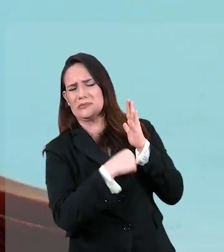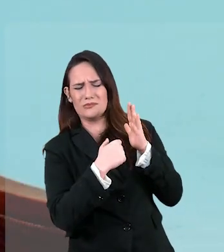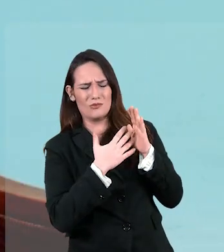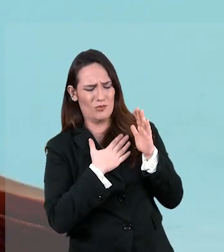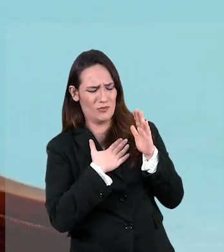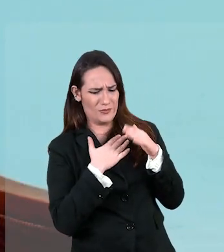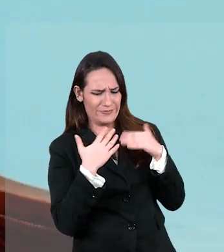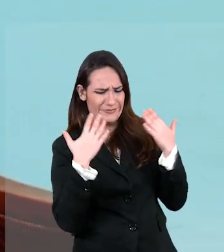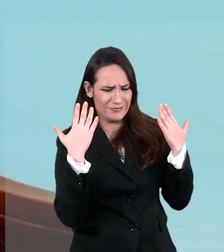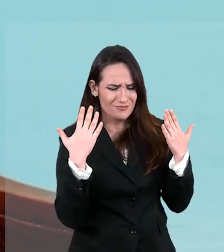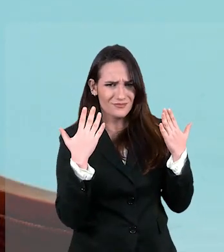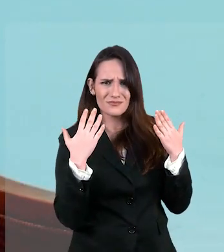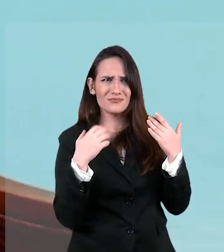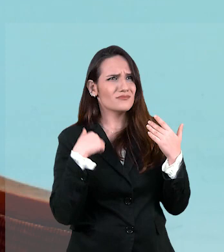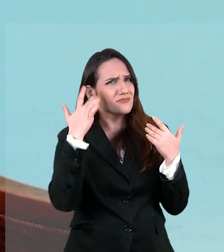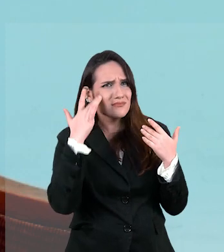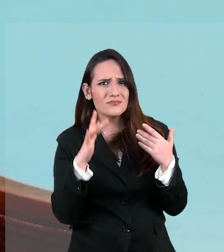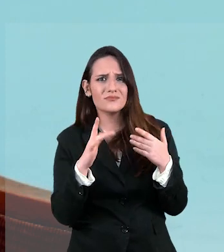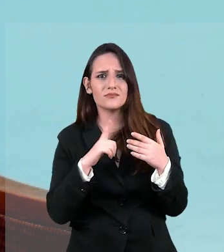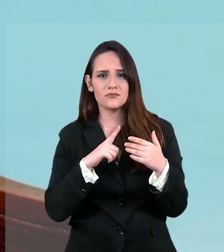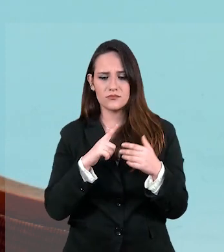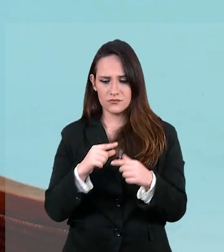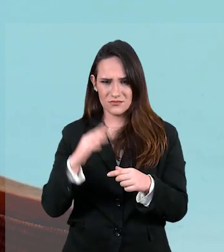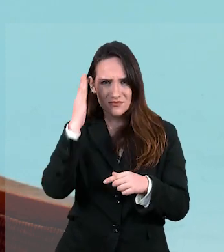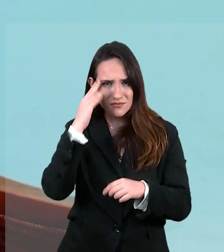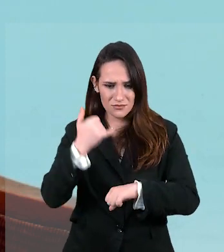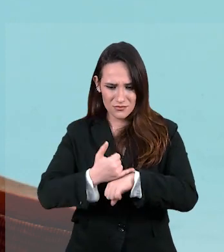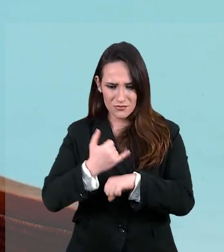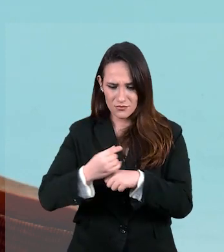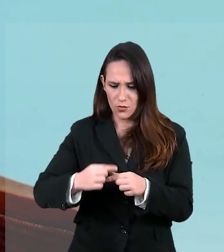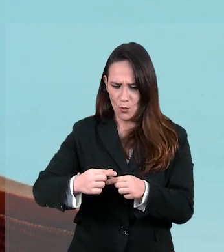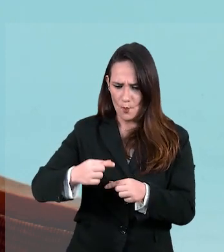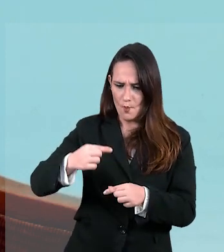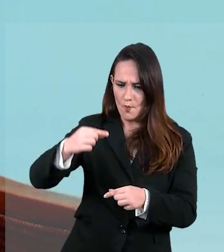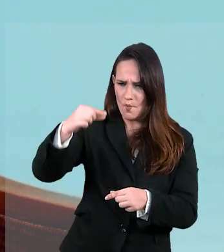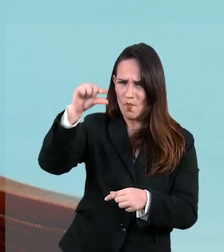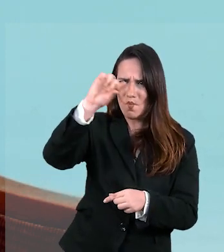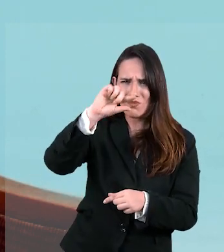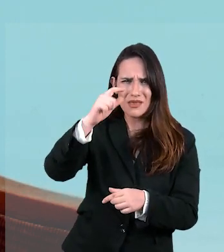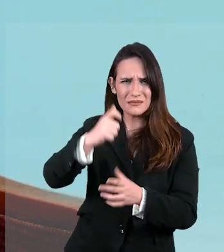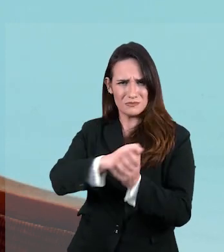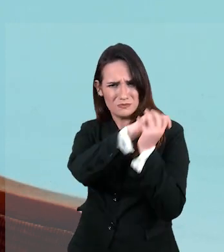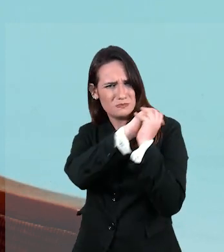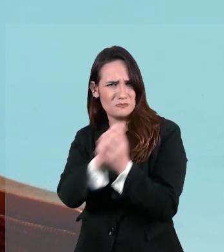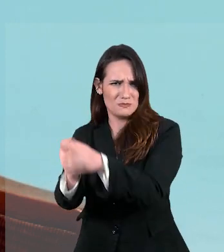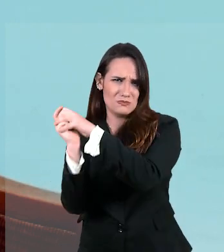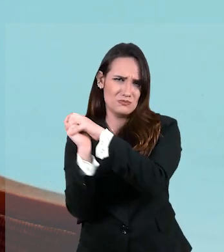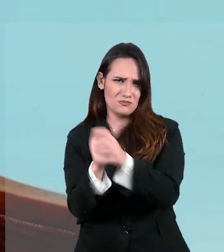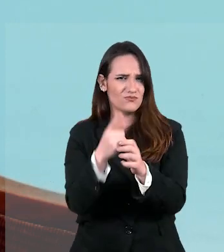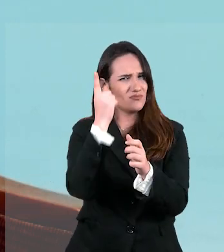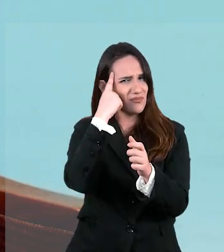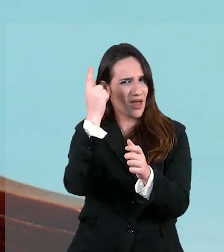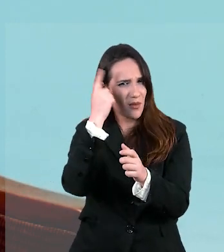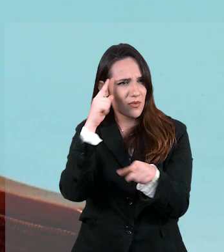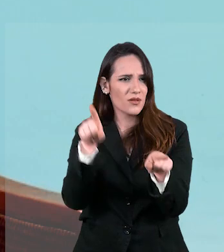golpes muito violentos. Eu fui agredida com pé de cabra. Foram vários golpes, cabeça,